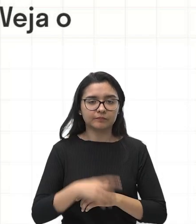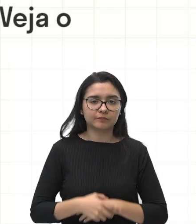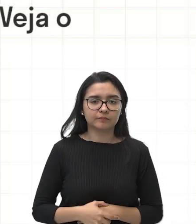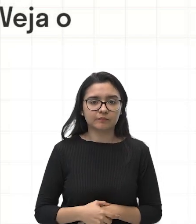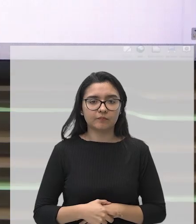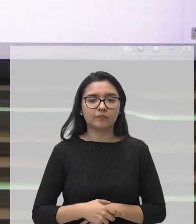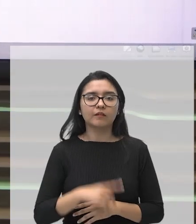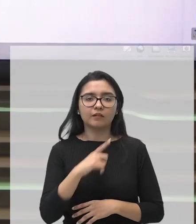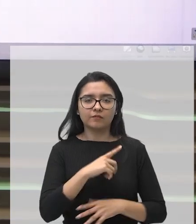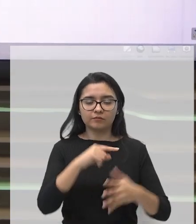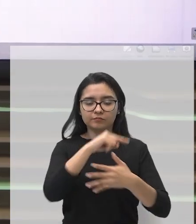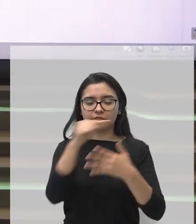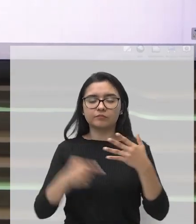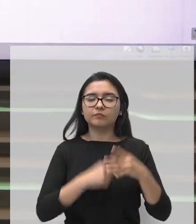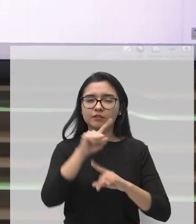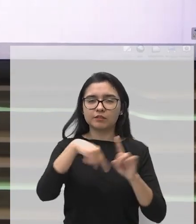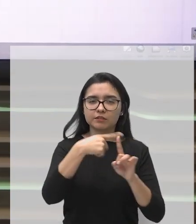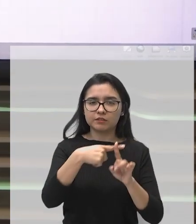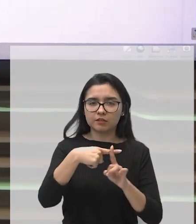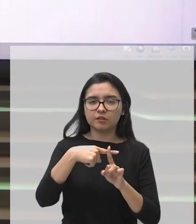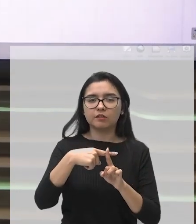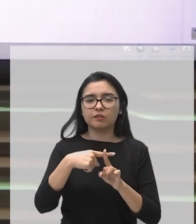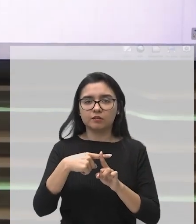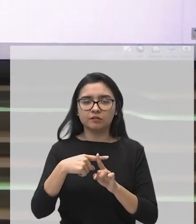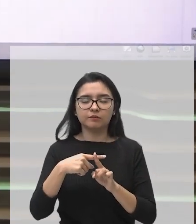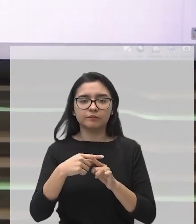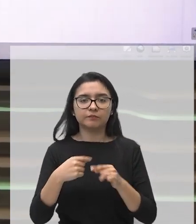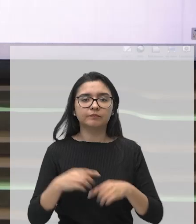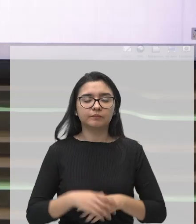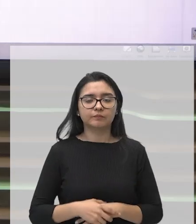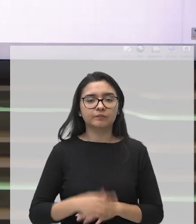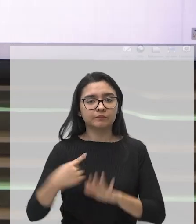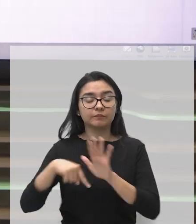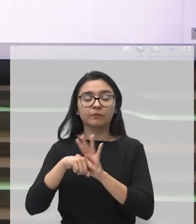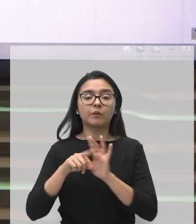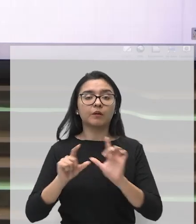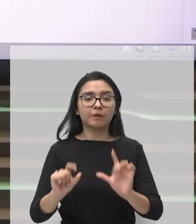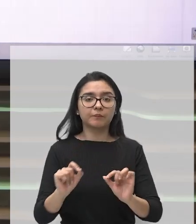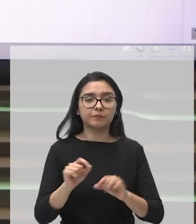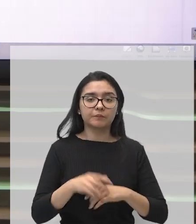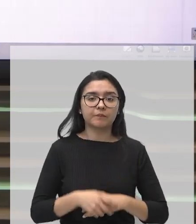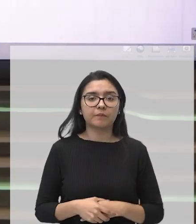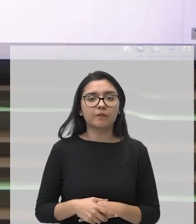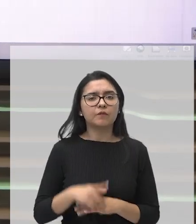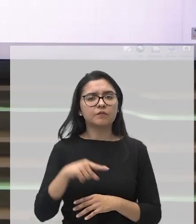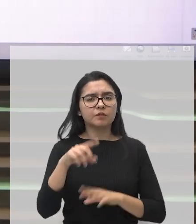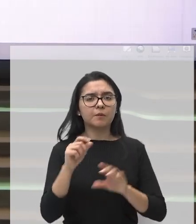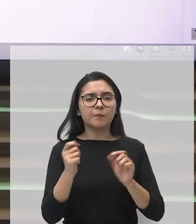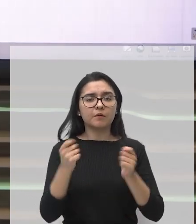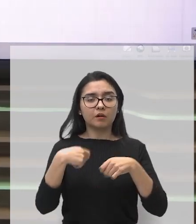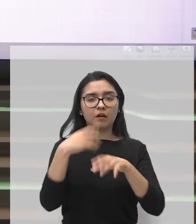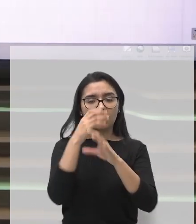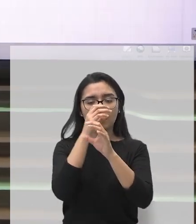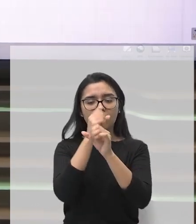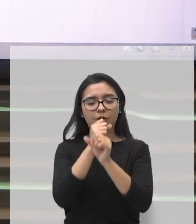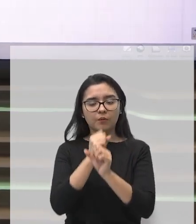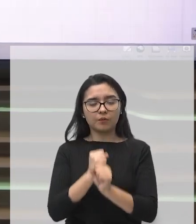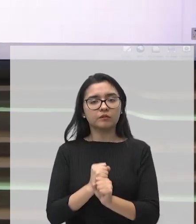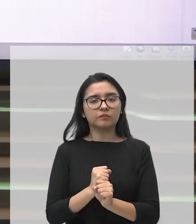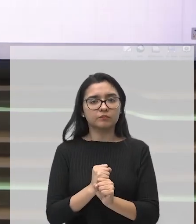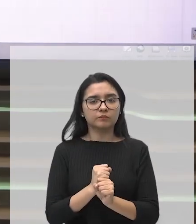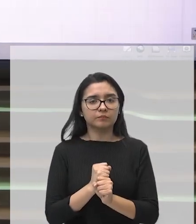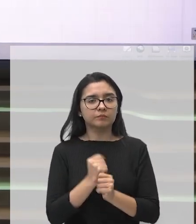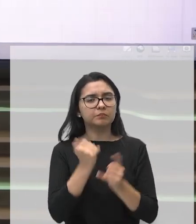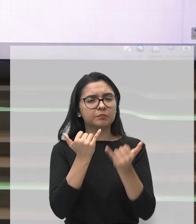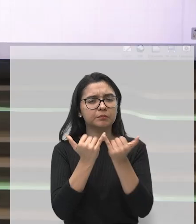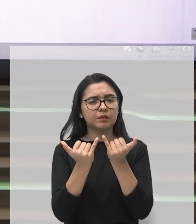das operações de adição ou de subtração, é que você faz o cálculo de uma maneira muito parecida